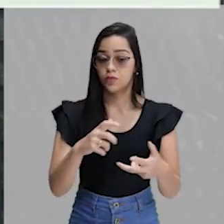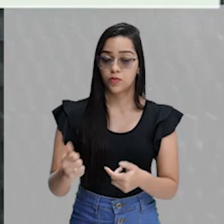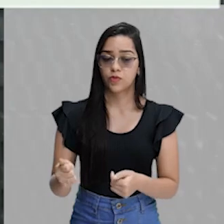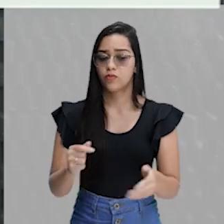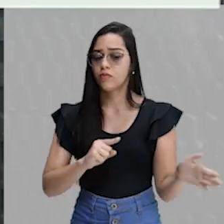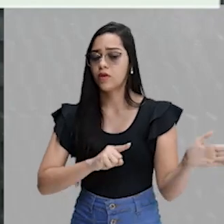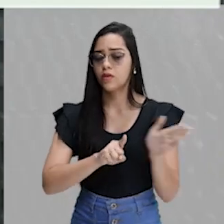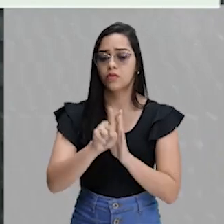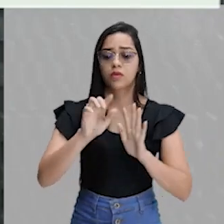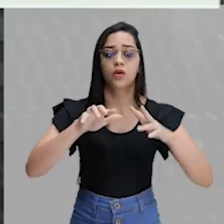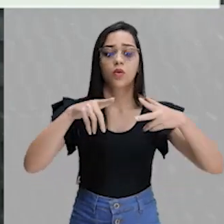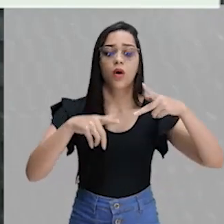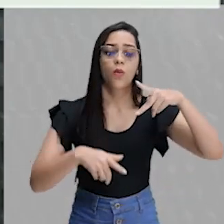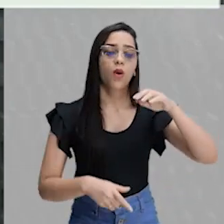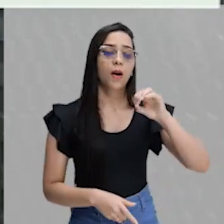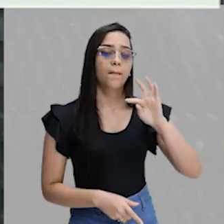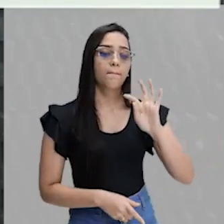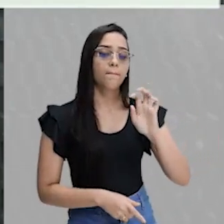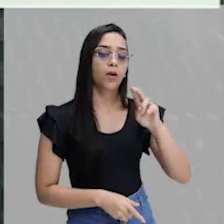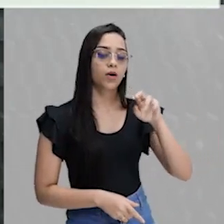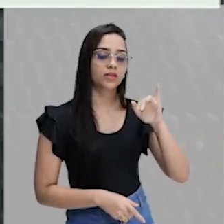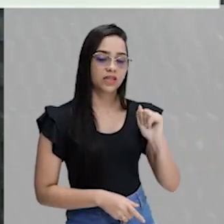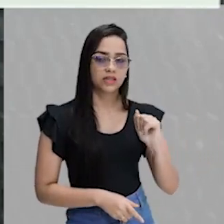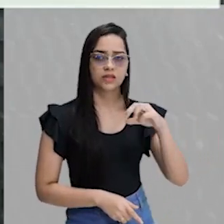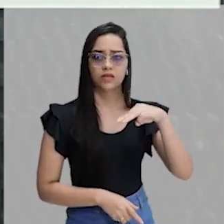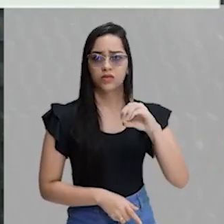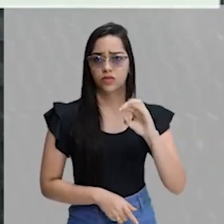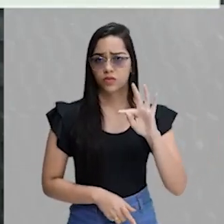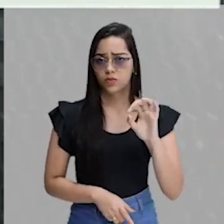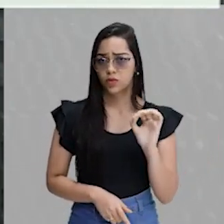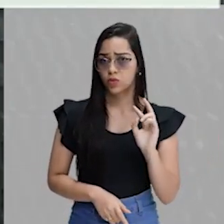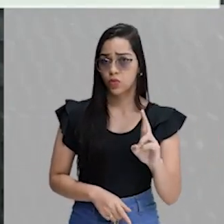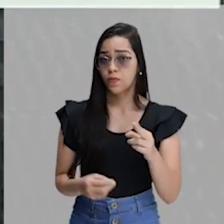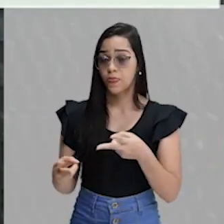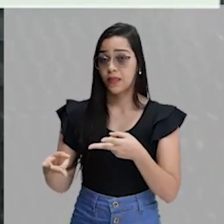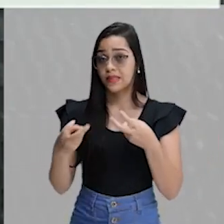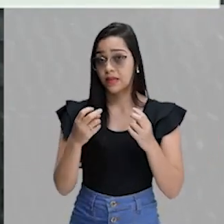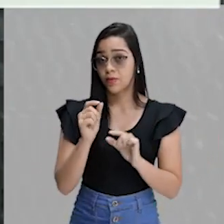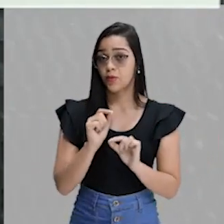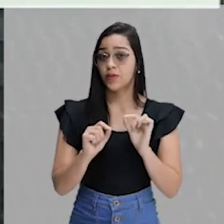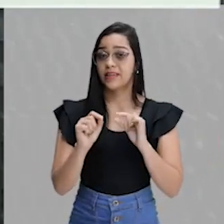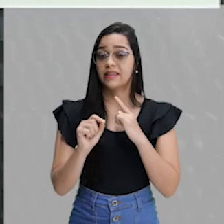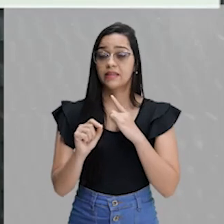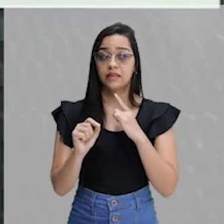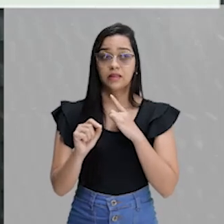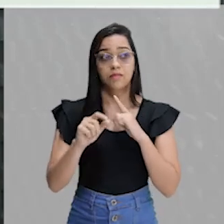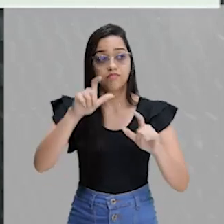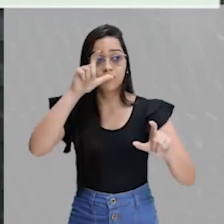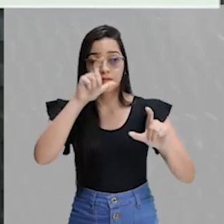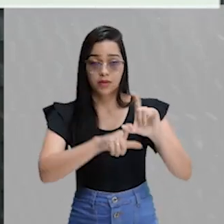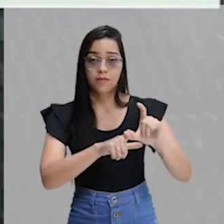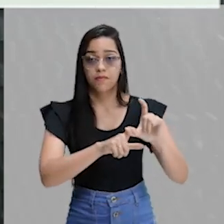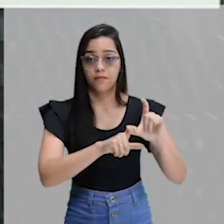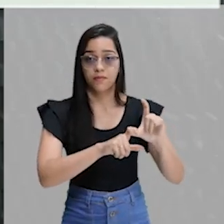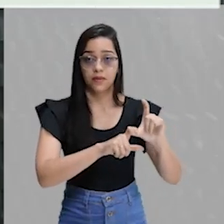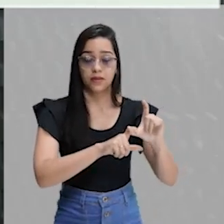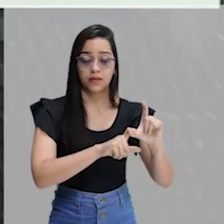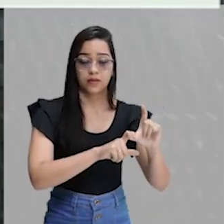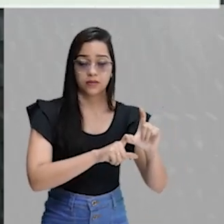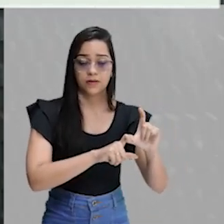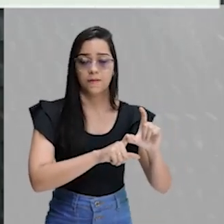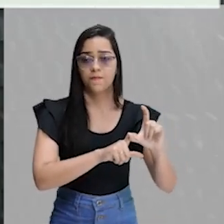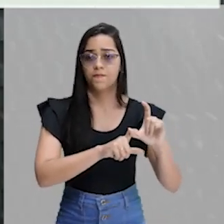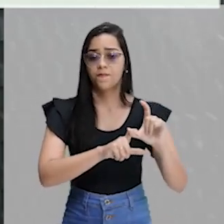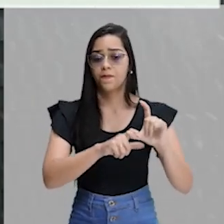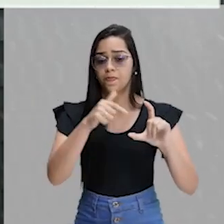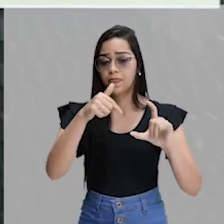pergunta-se qual é a potência do motor. Certo? Percebam que a potência ela tem uma dependência na questão. A